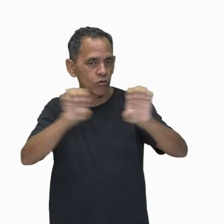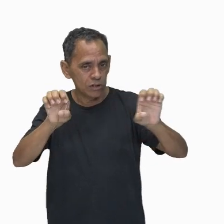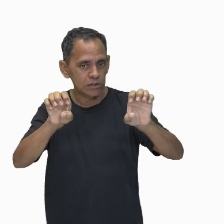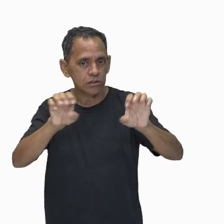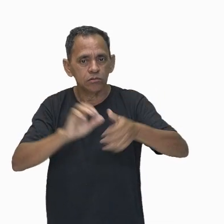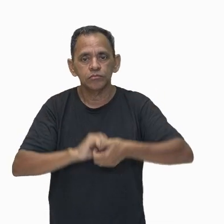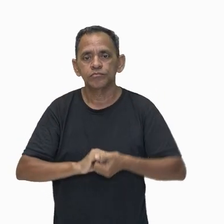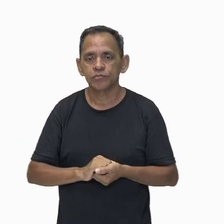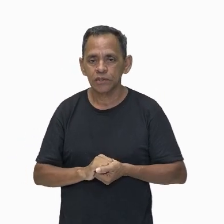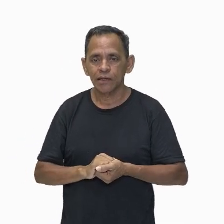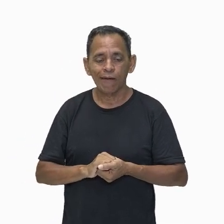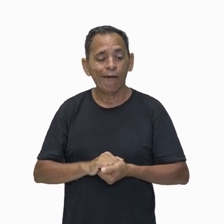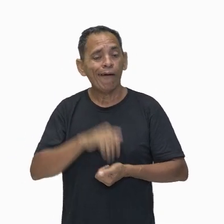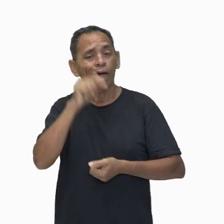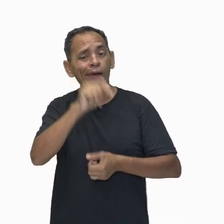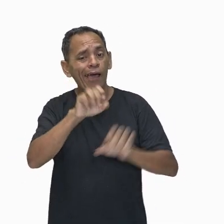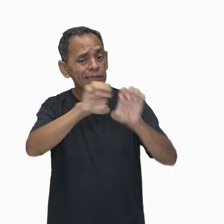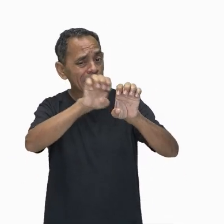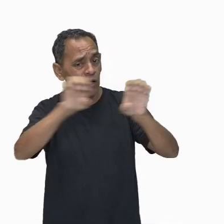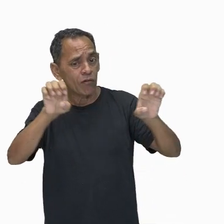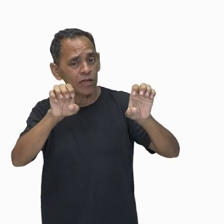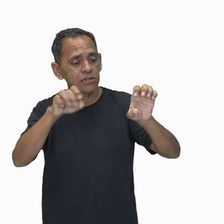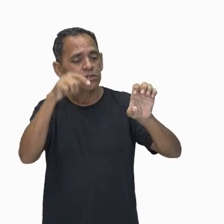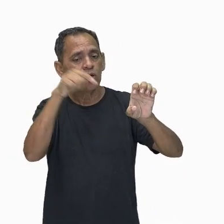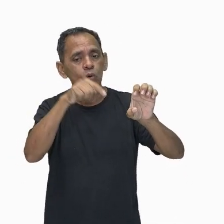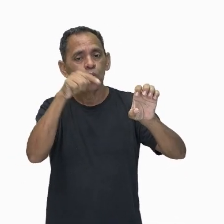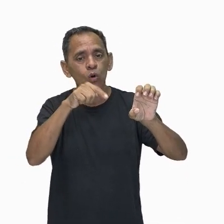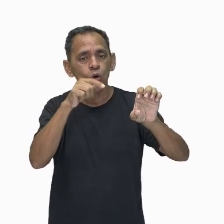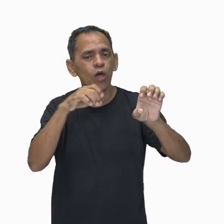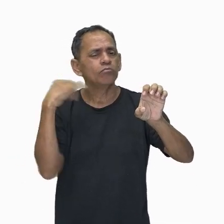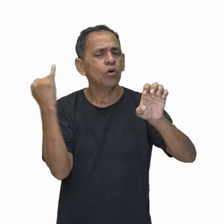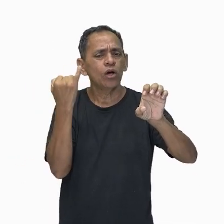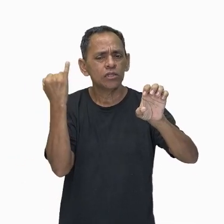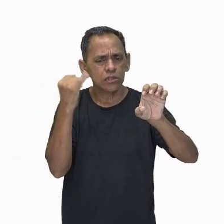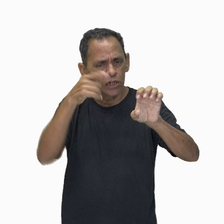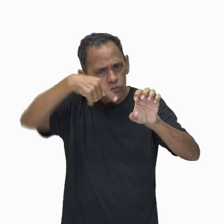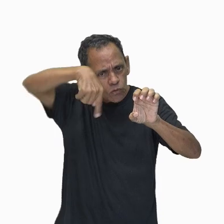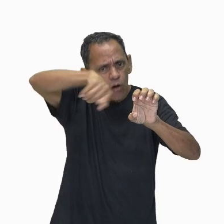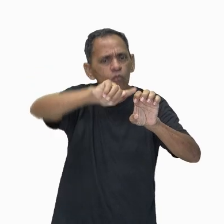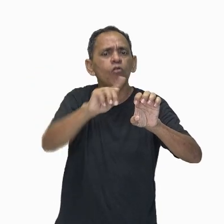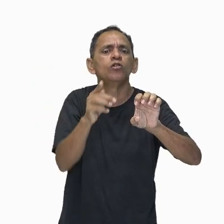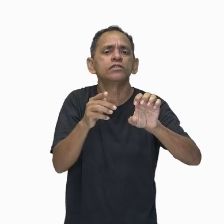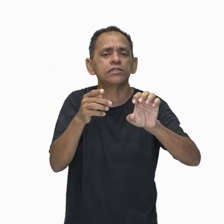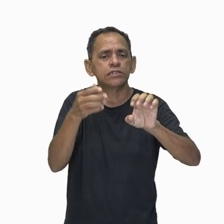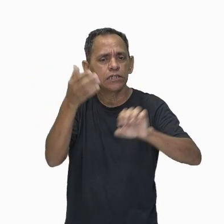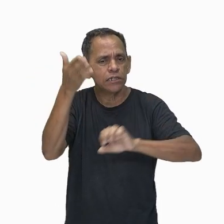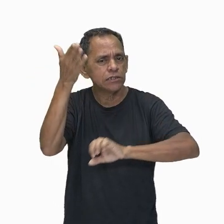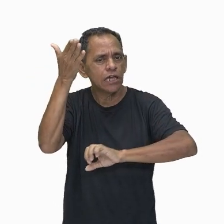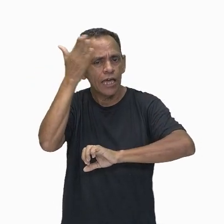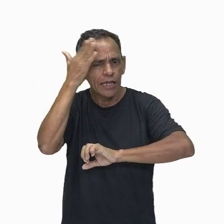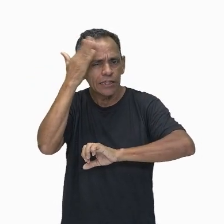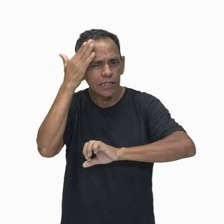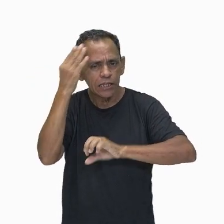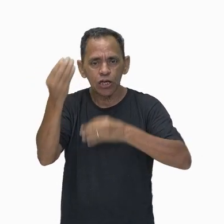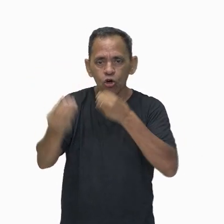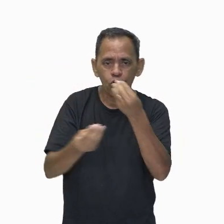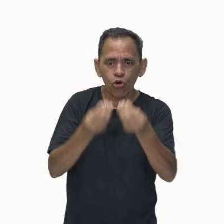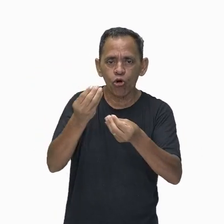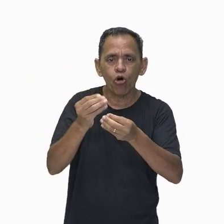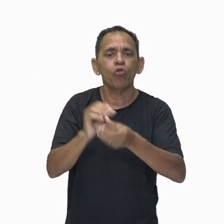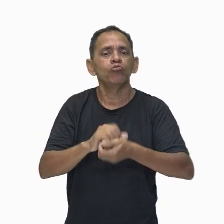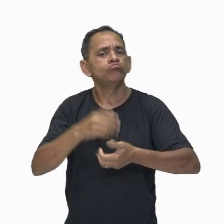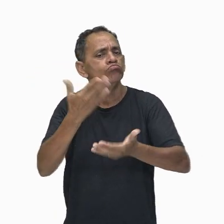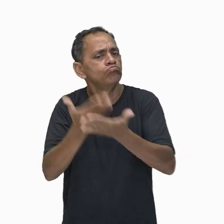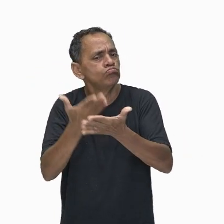pessoal? Essa equação, ela é extremamente importante para o estudo do nosso movimento. É ela que vai